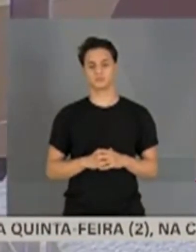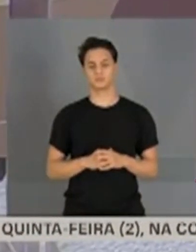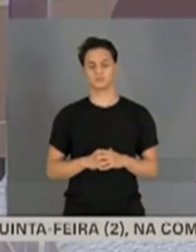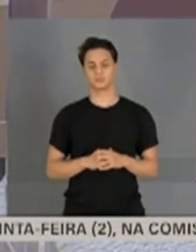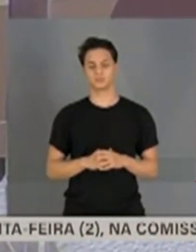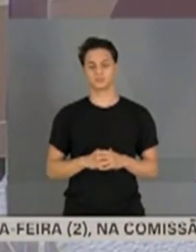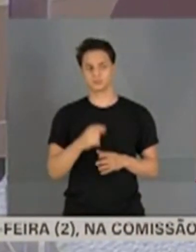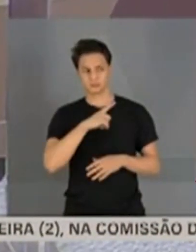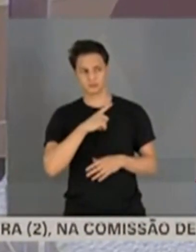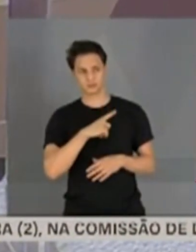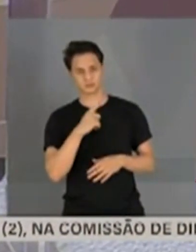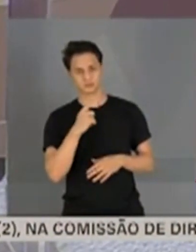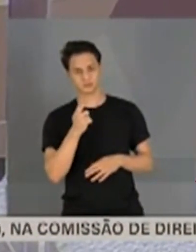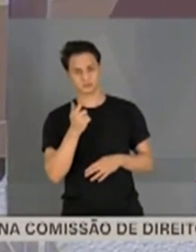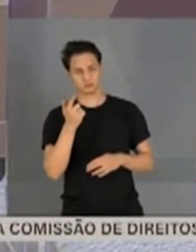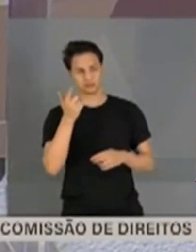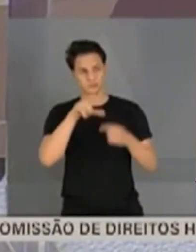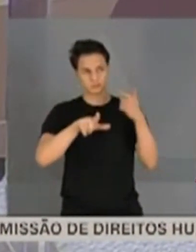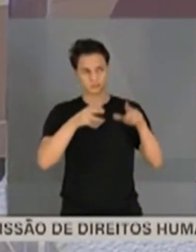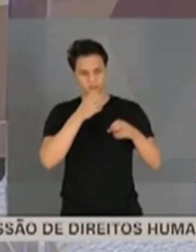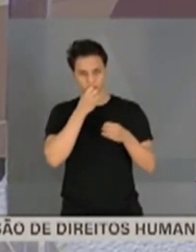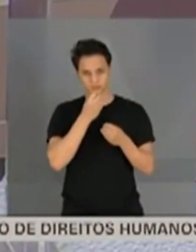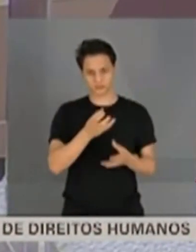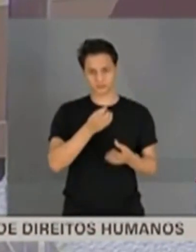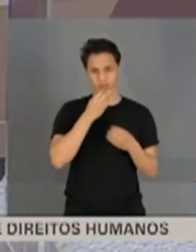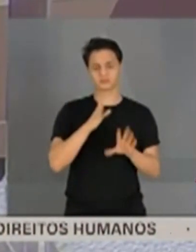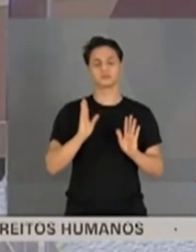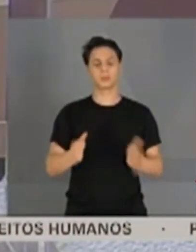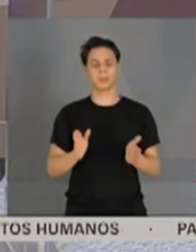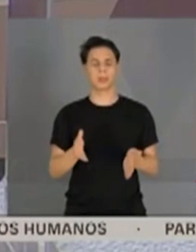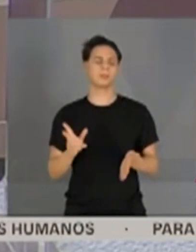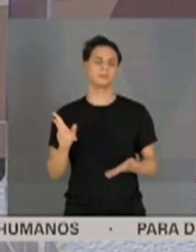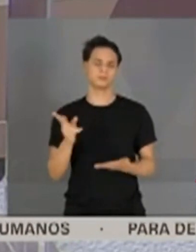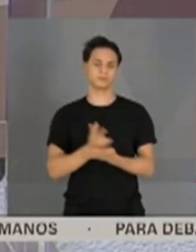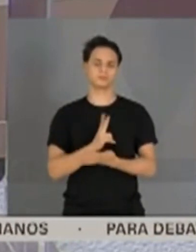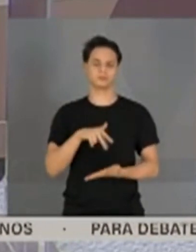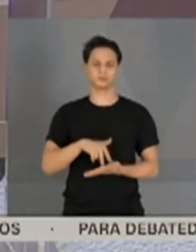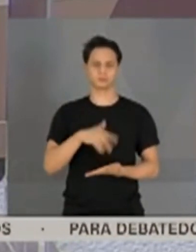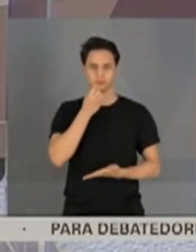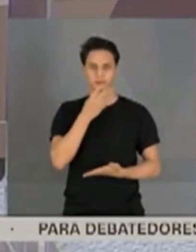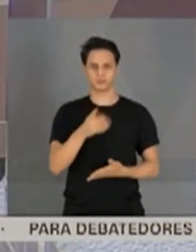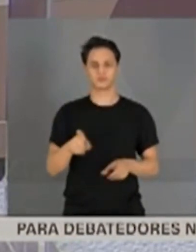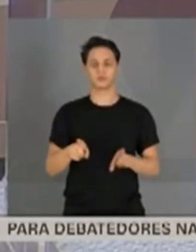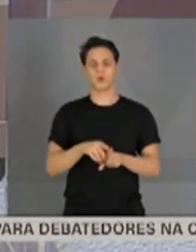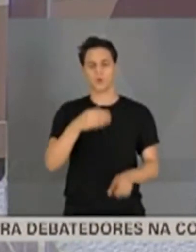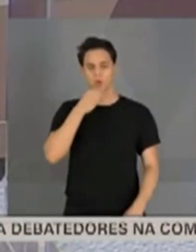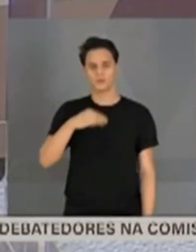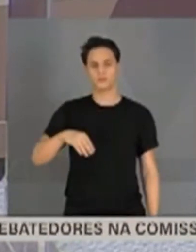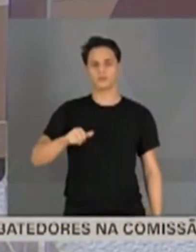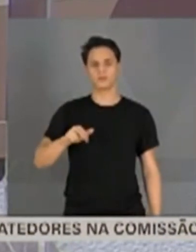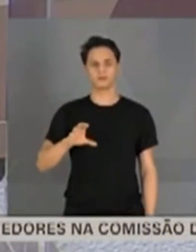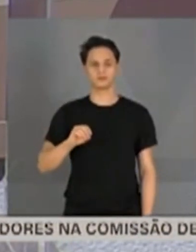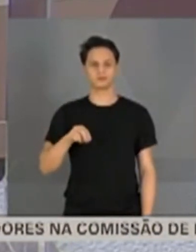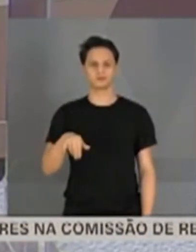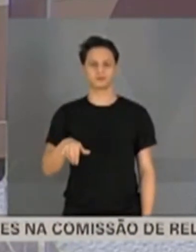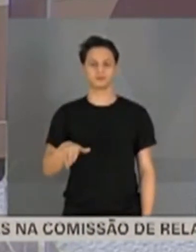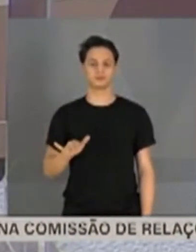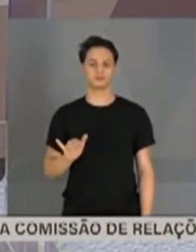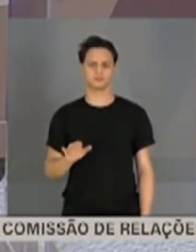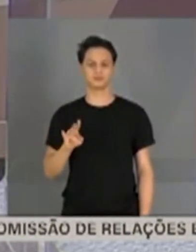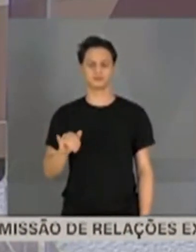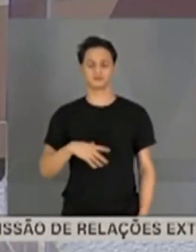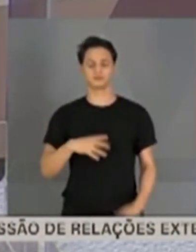aí outras depoimentos que já foi tá sendo apurado, Marconi vai explicar isso e outros,